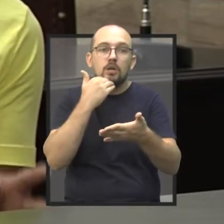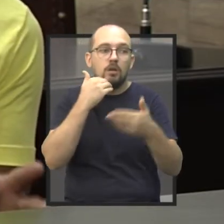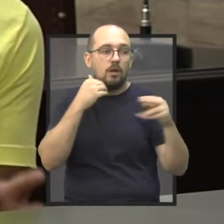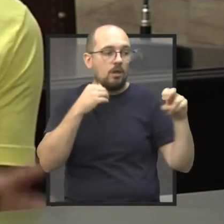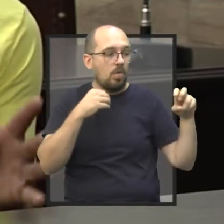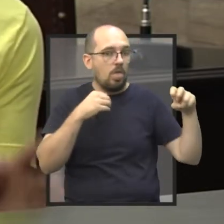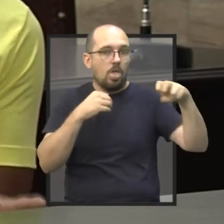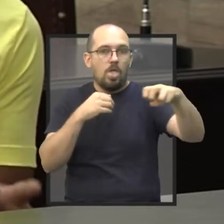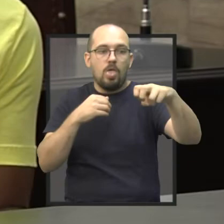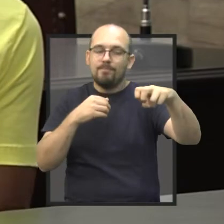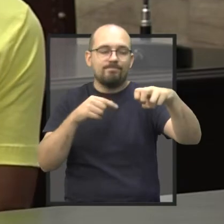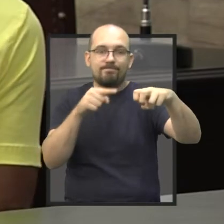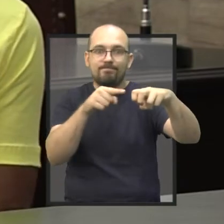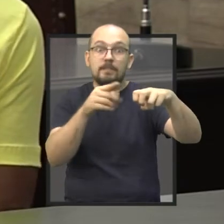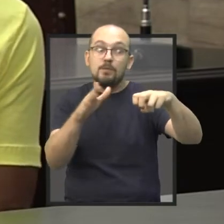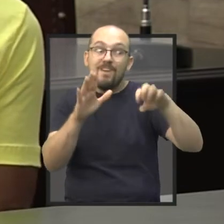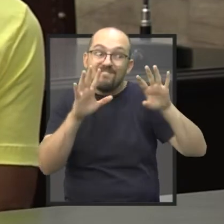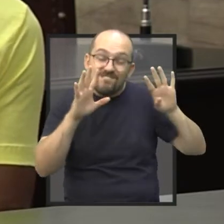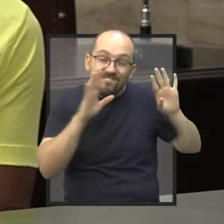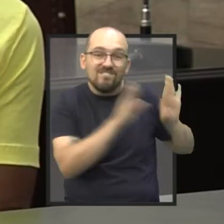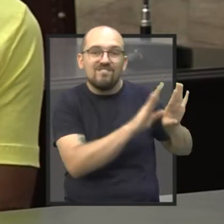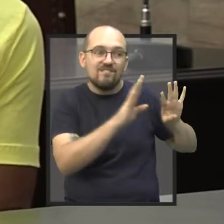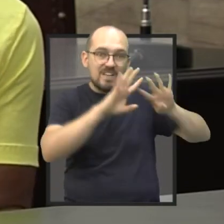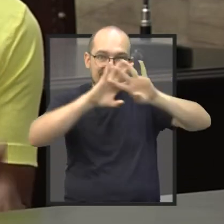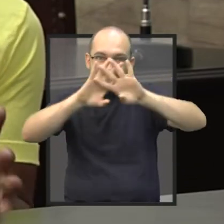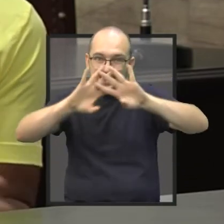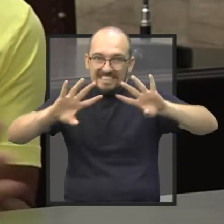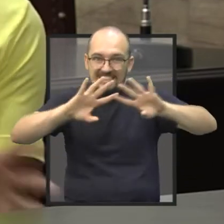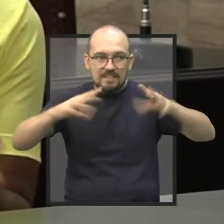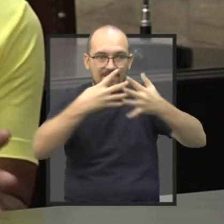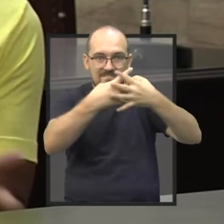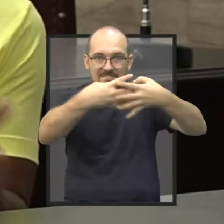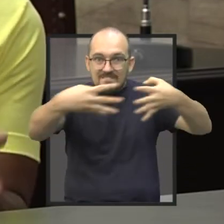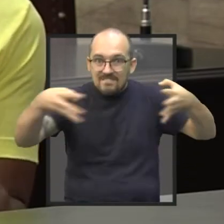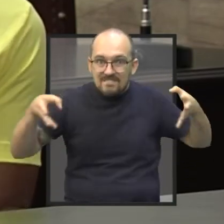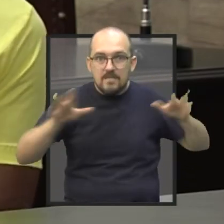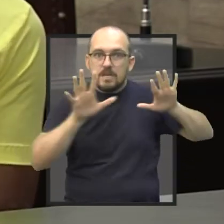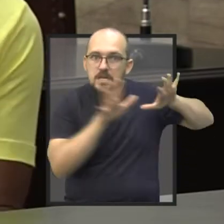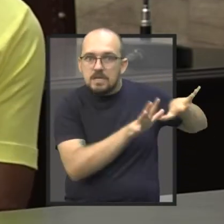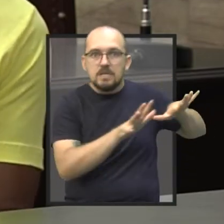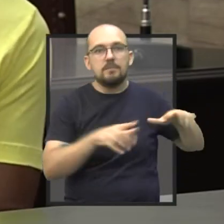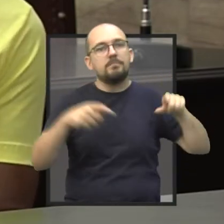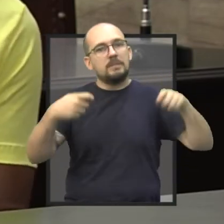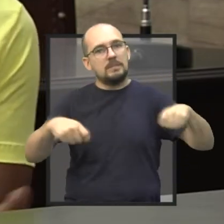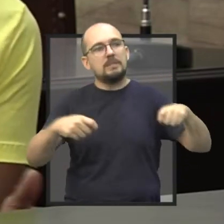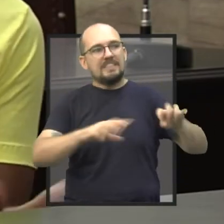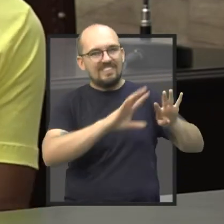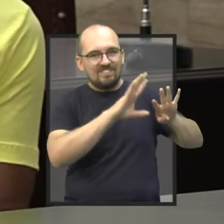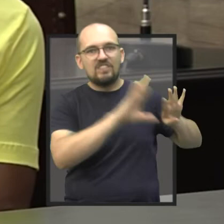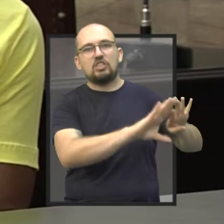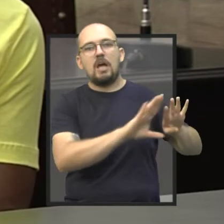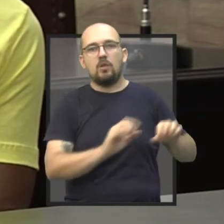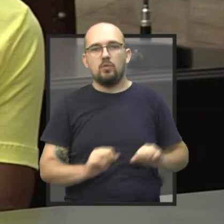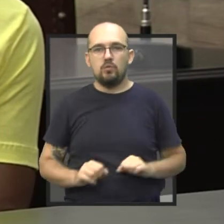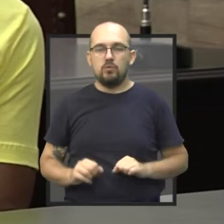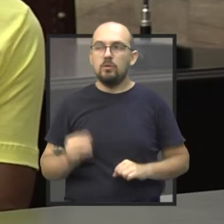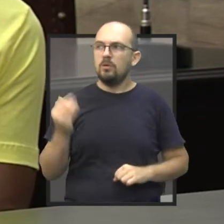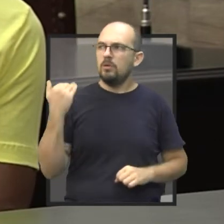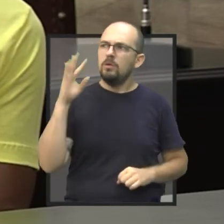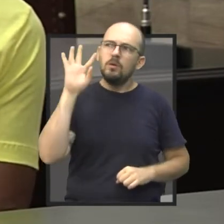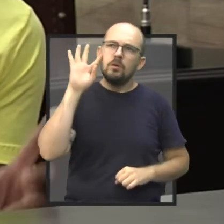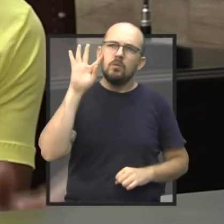um animal fechado, é uma coisa preocupante. Então, aconteceu aí, acho que na última quarta-feira